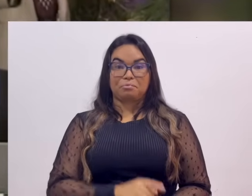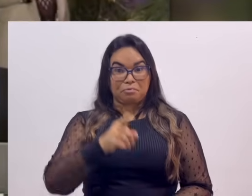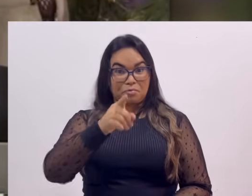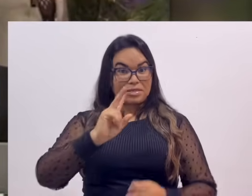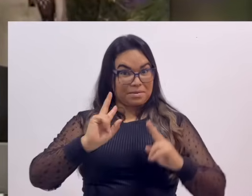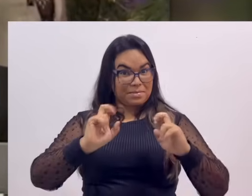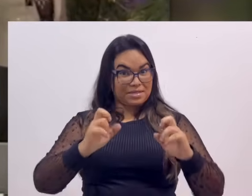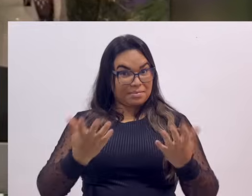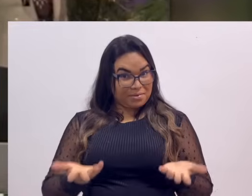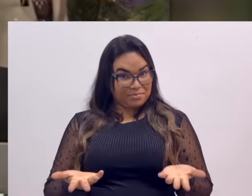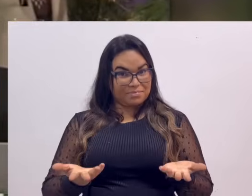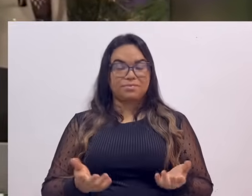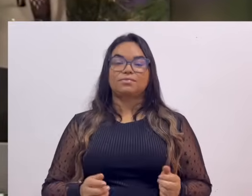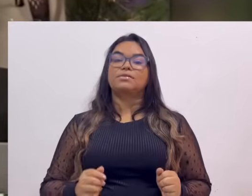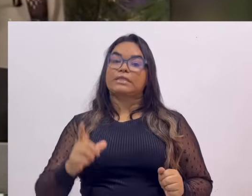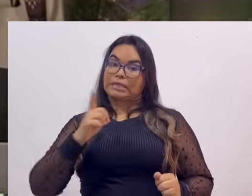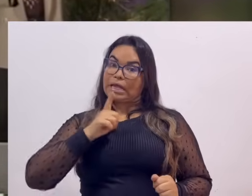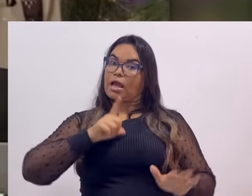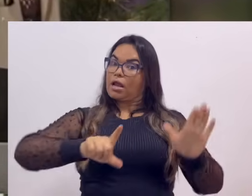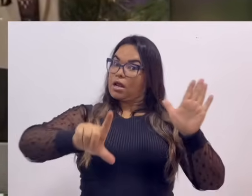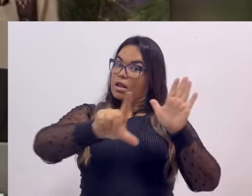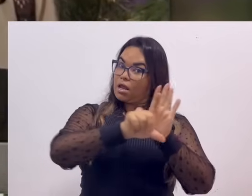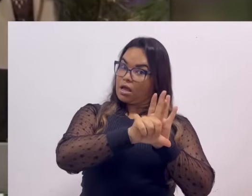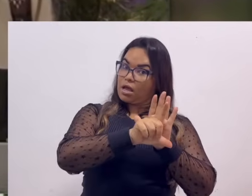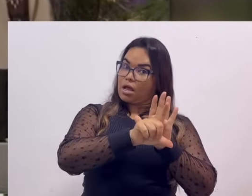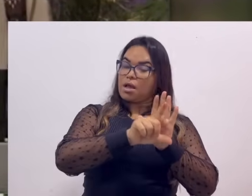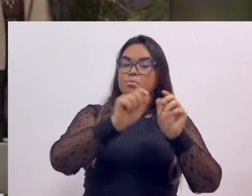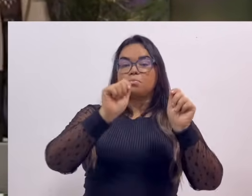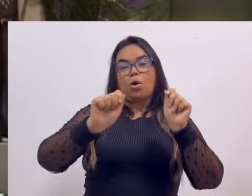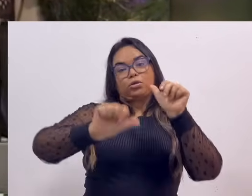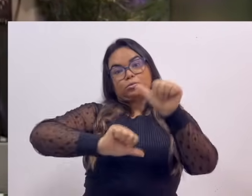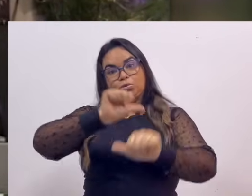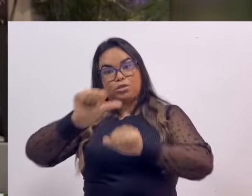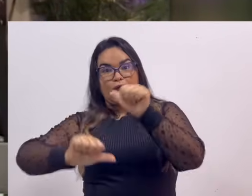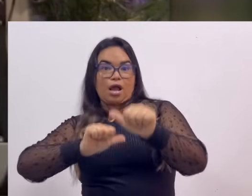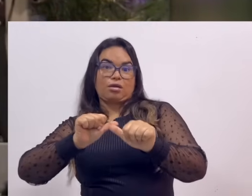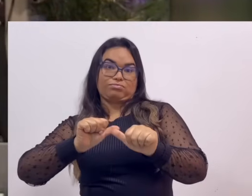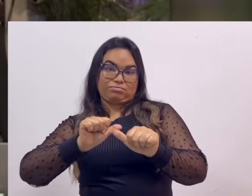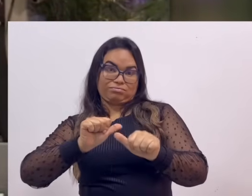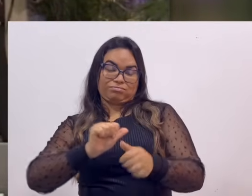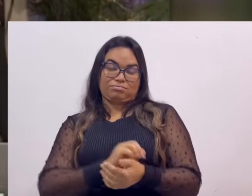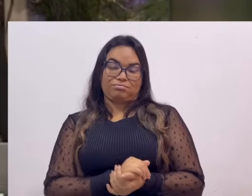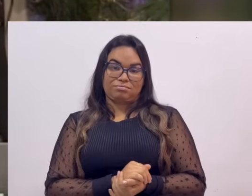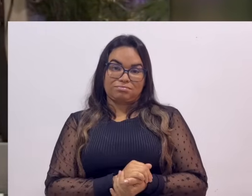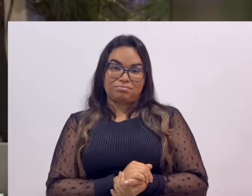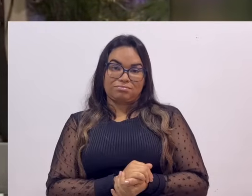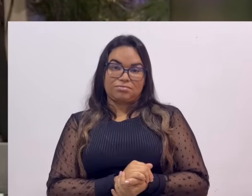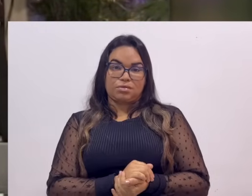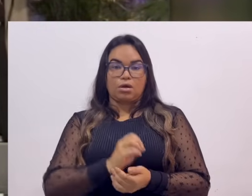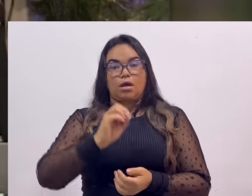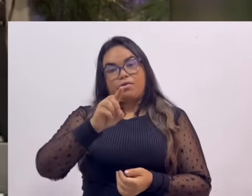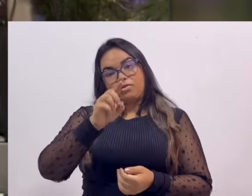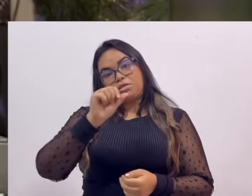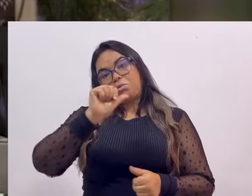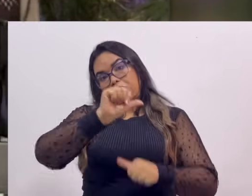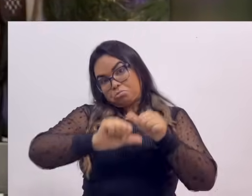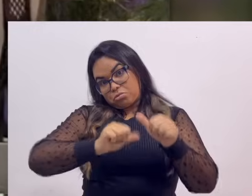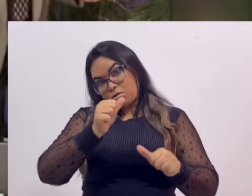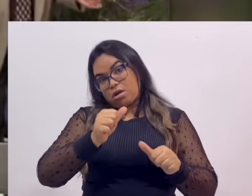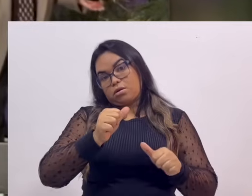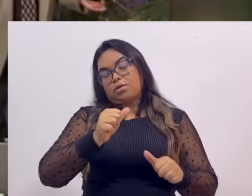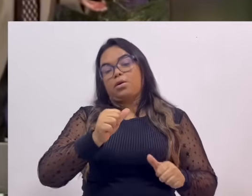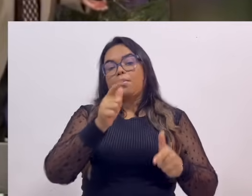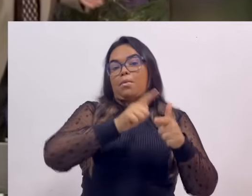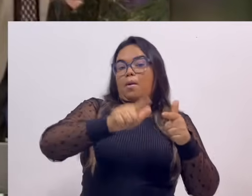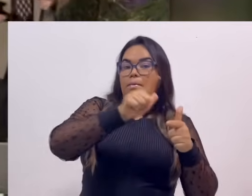Percebe? Você pode remover a lei ou remover o problema. Ou, se você quer, a lei permanece e você se